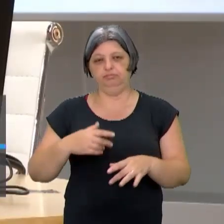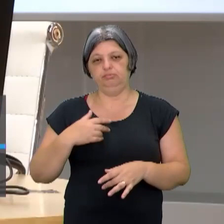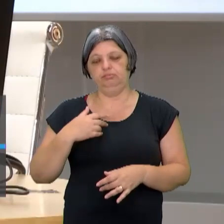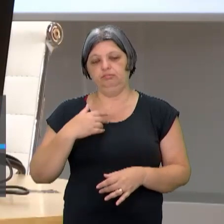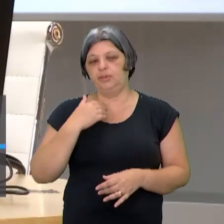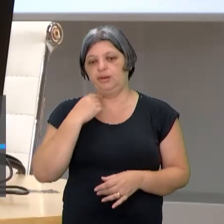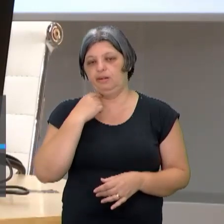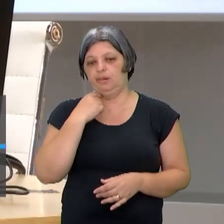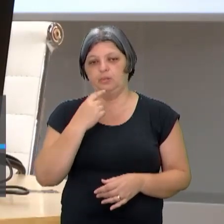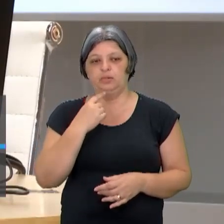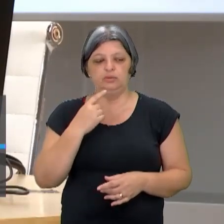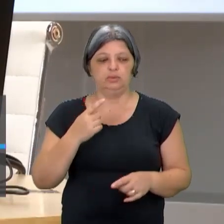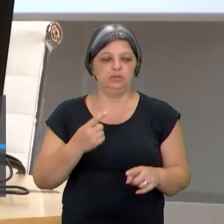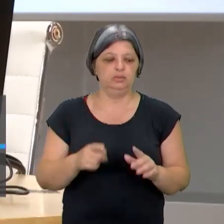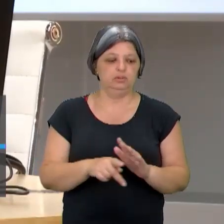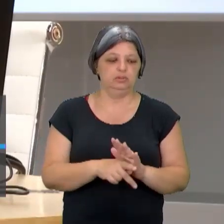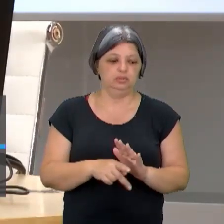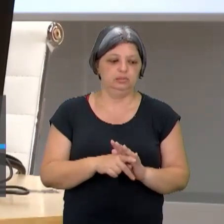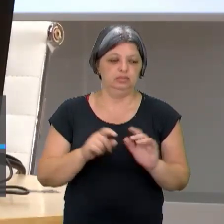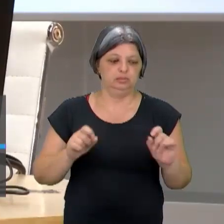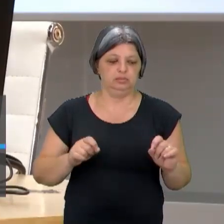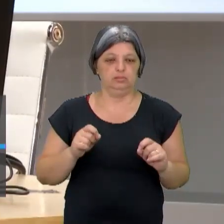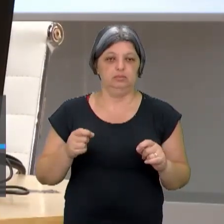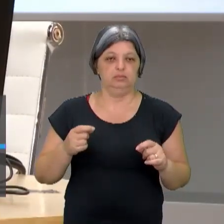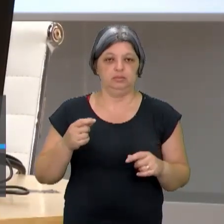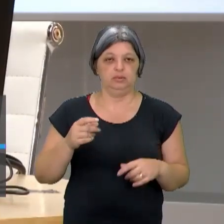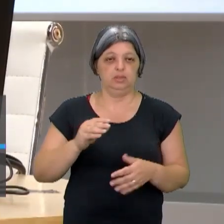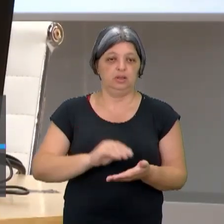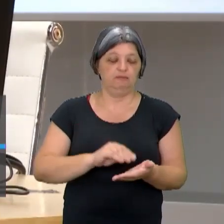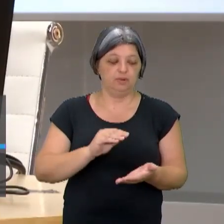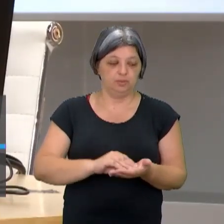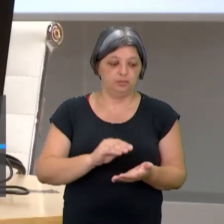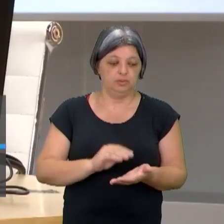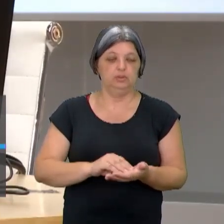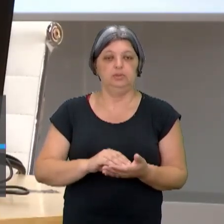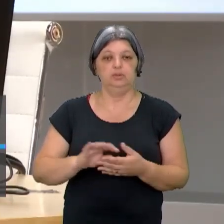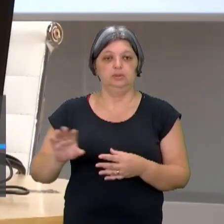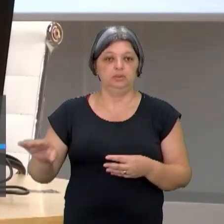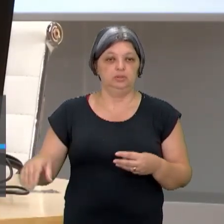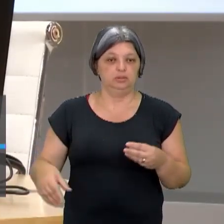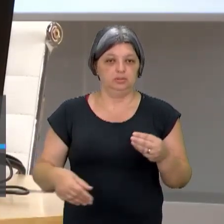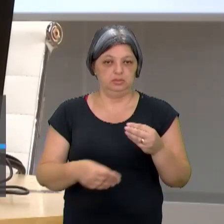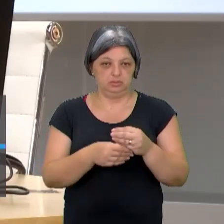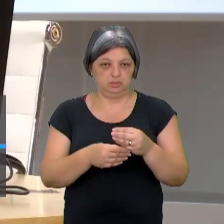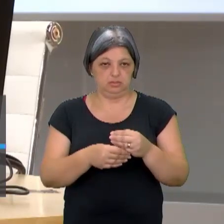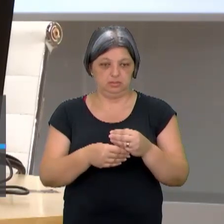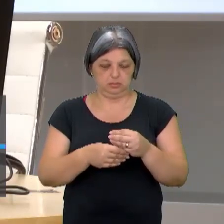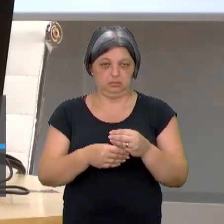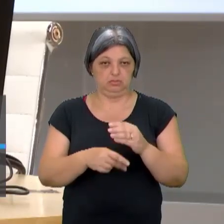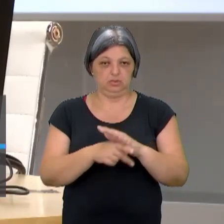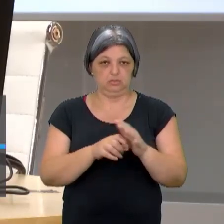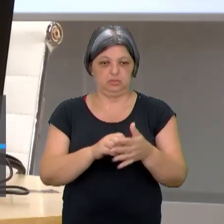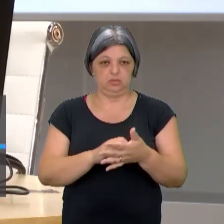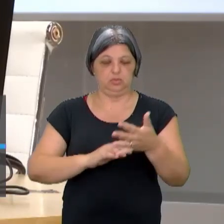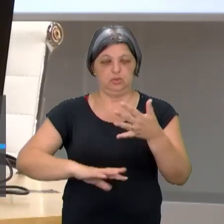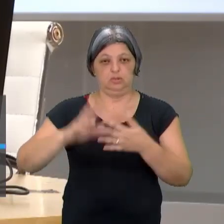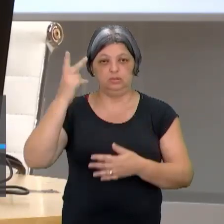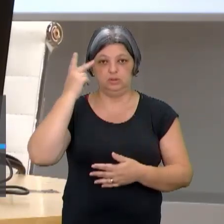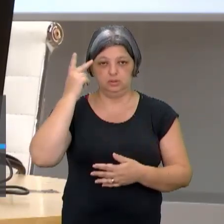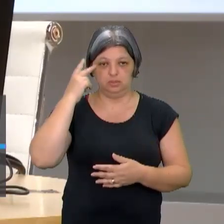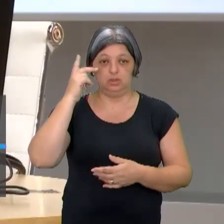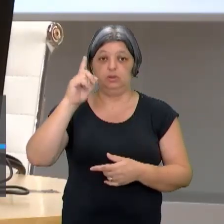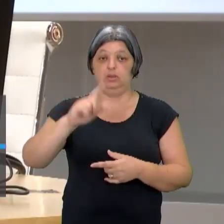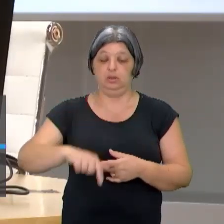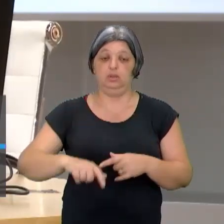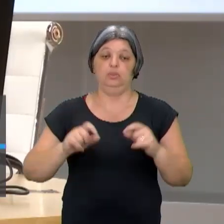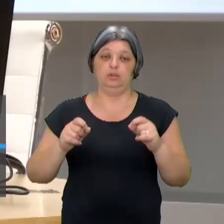habilidade do currículo, certo? Então, olha, pessoal, então aqui está faltando inserir, está faltando associar com o currículo paulista, por exemplo, né? Então, é uma